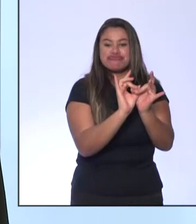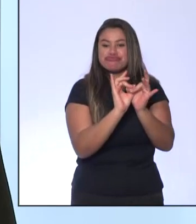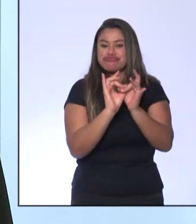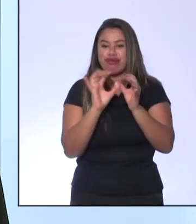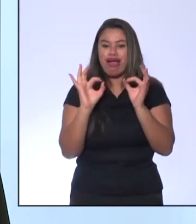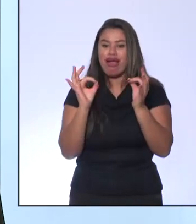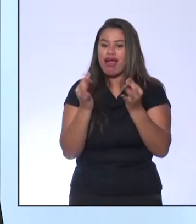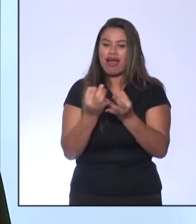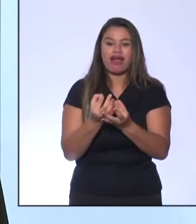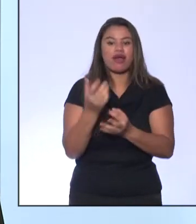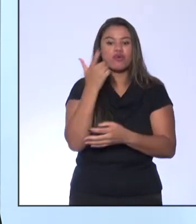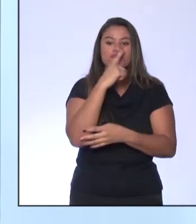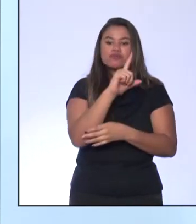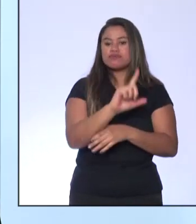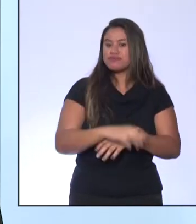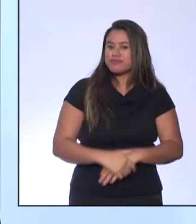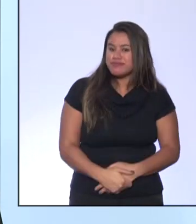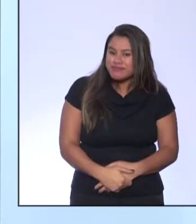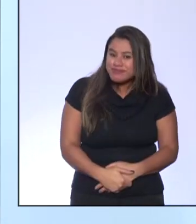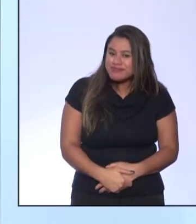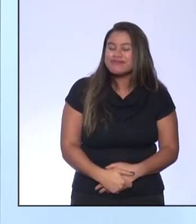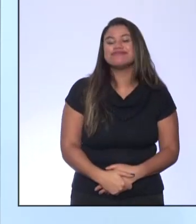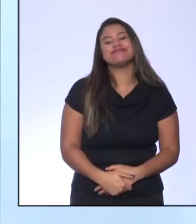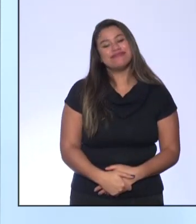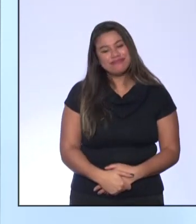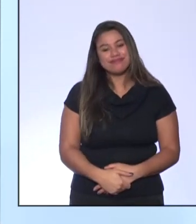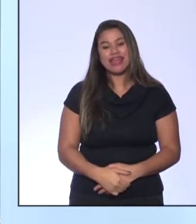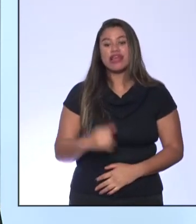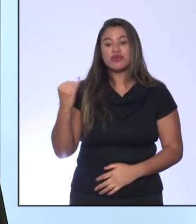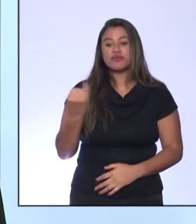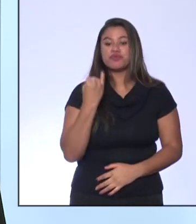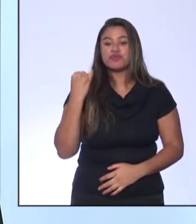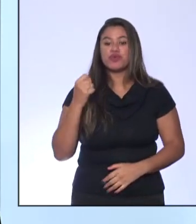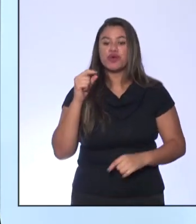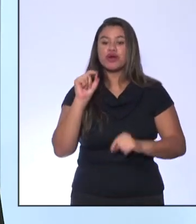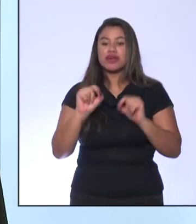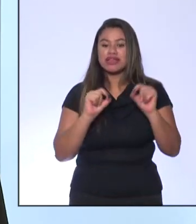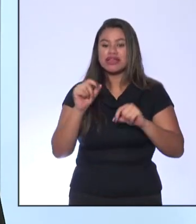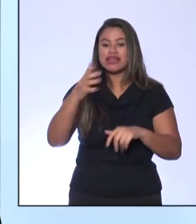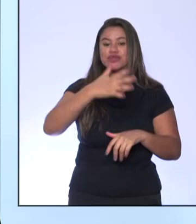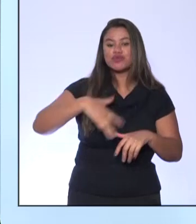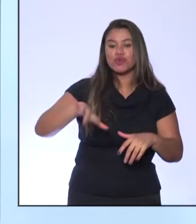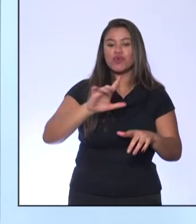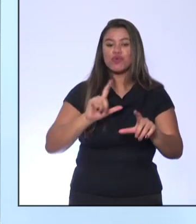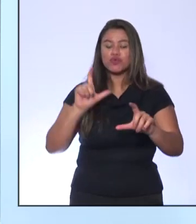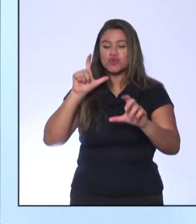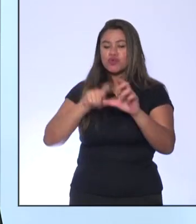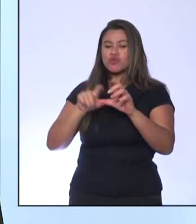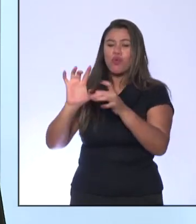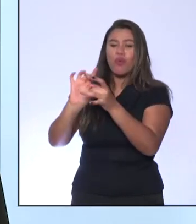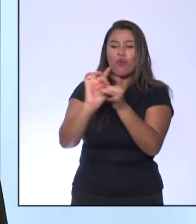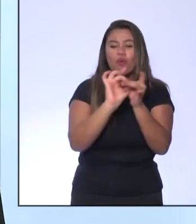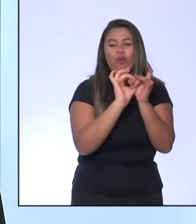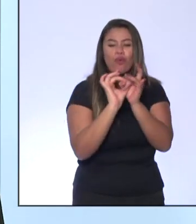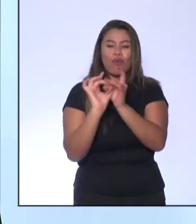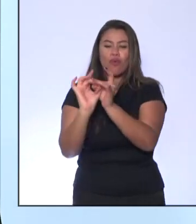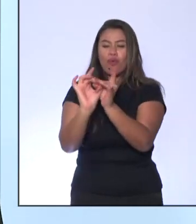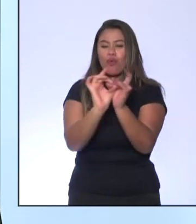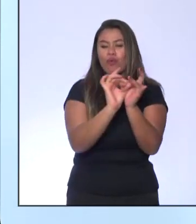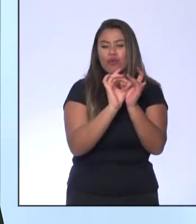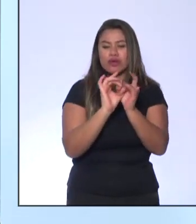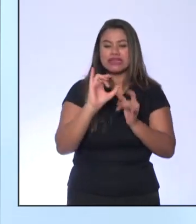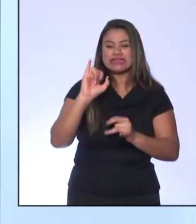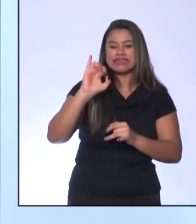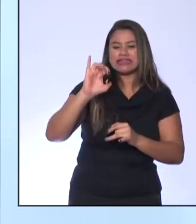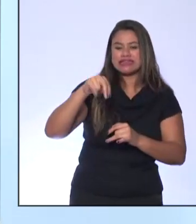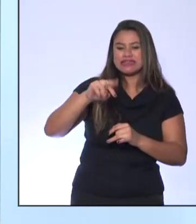é importante que essa interdependência, nesse momento, continue acontecendo. Nós estamos passando